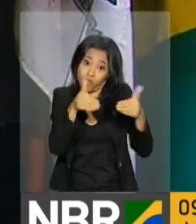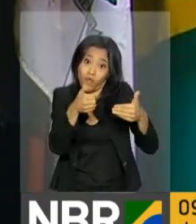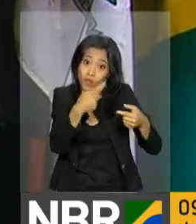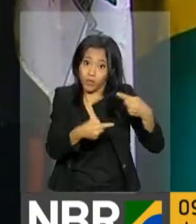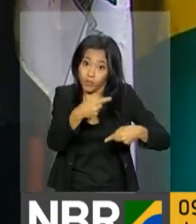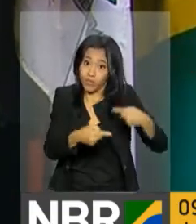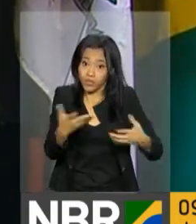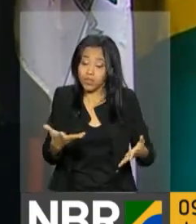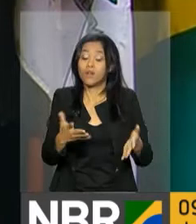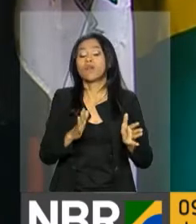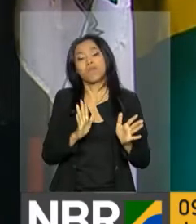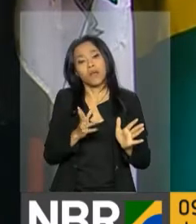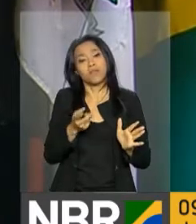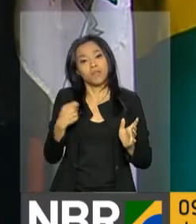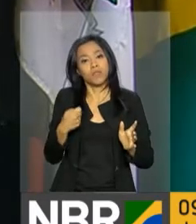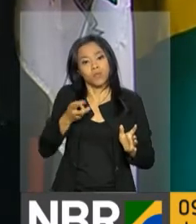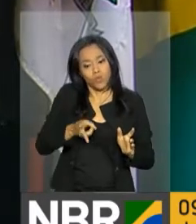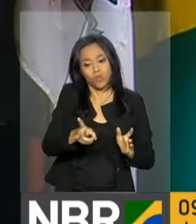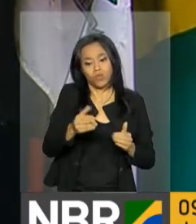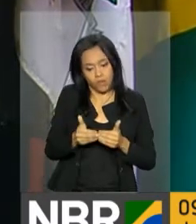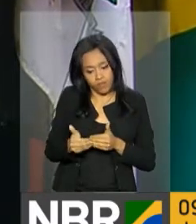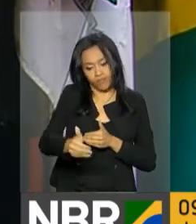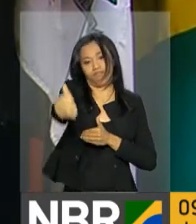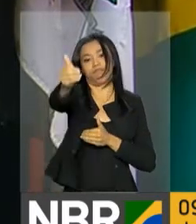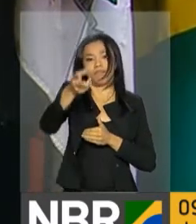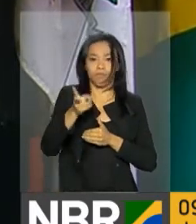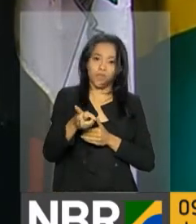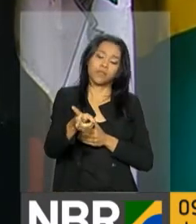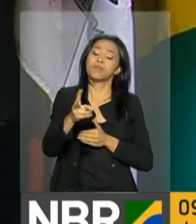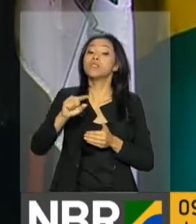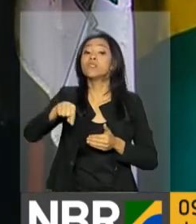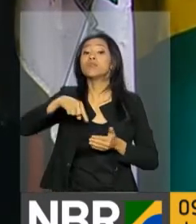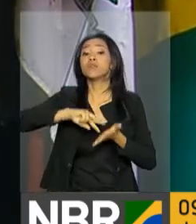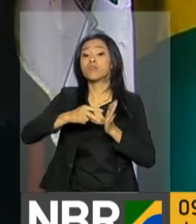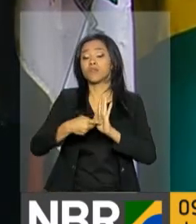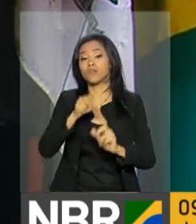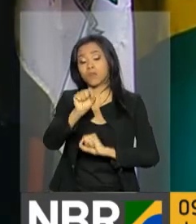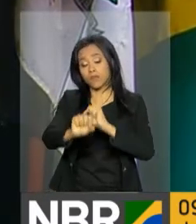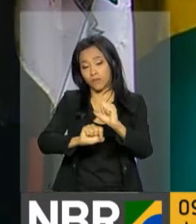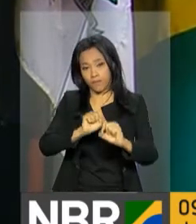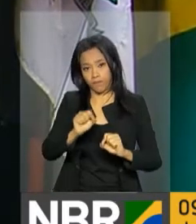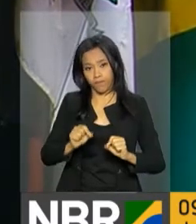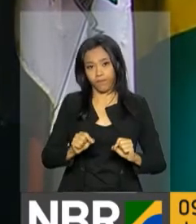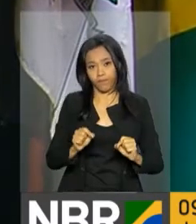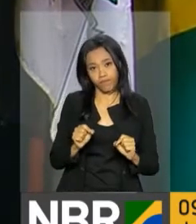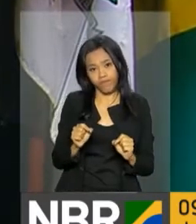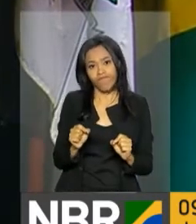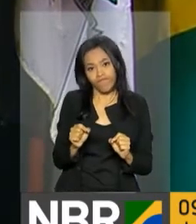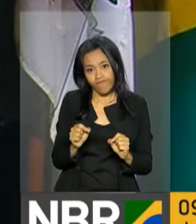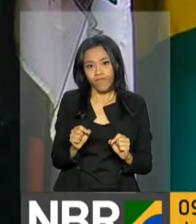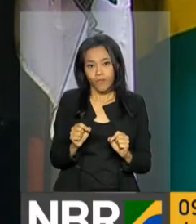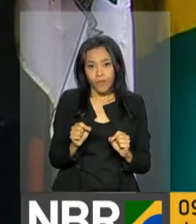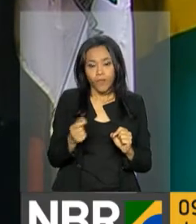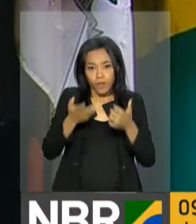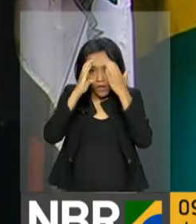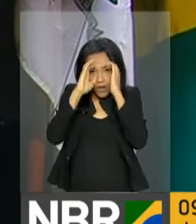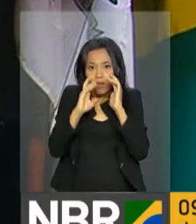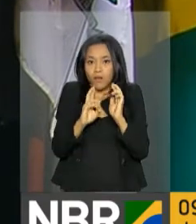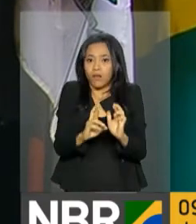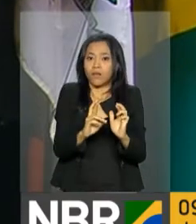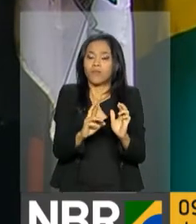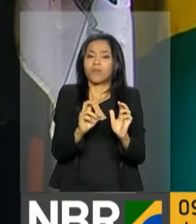temos que seguir adiante e seguir adiante significa cumprir exatamente a normatividade